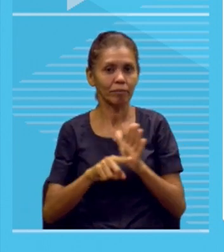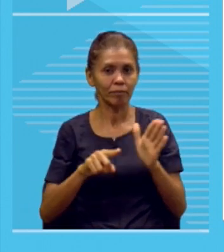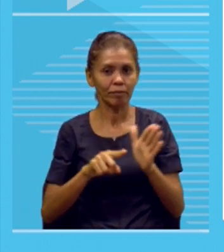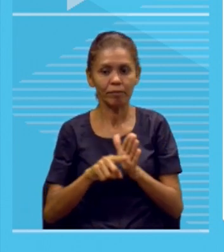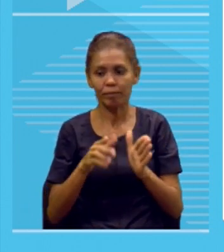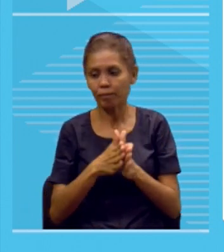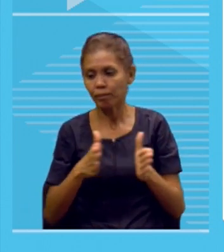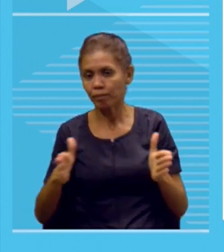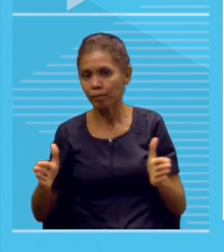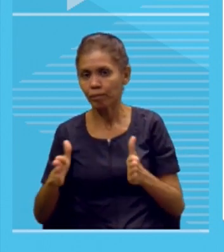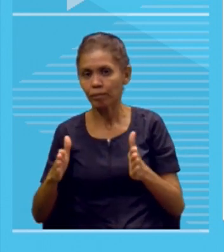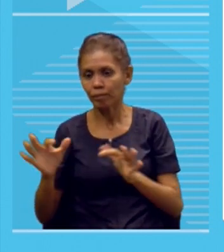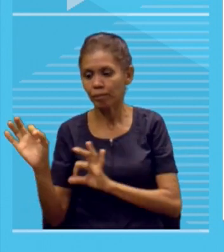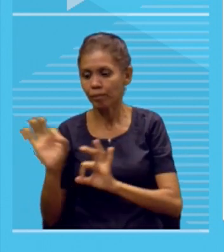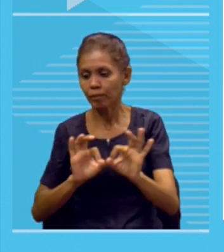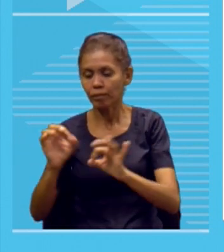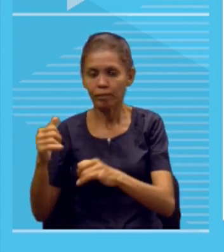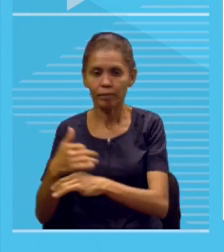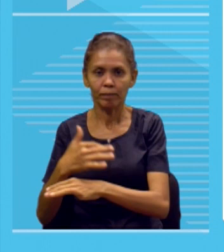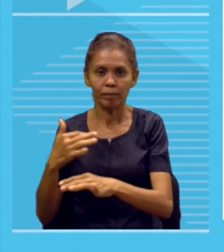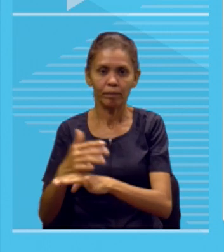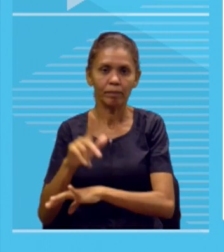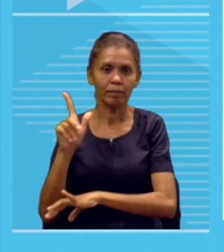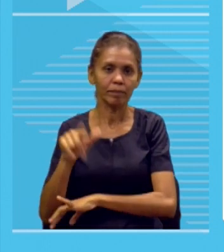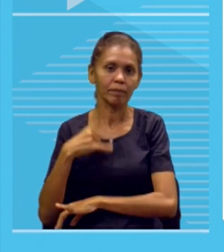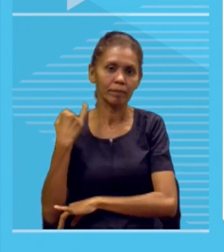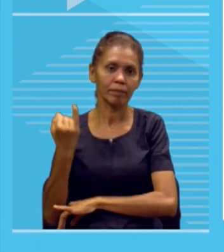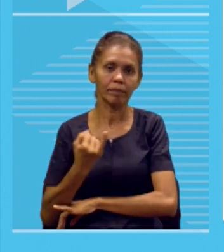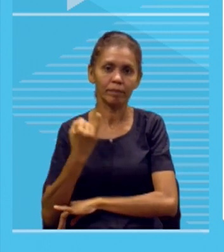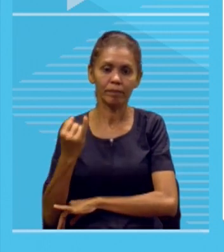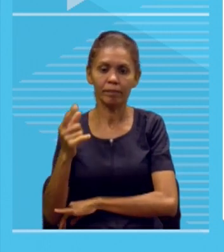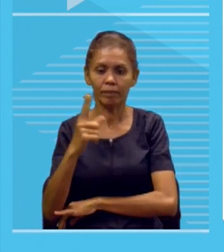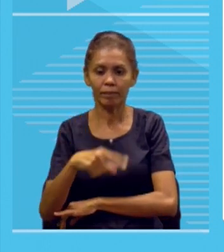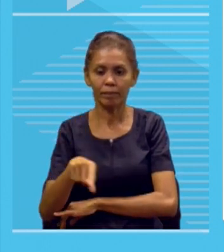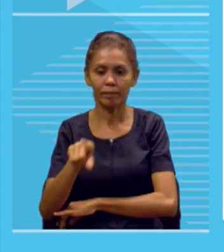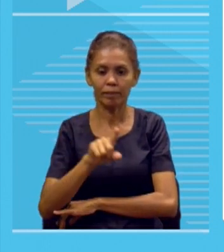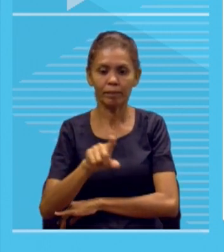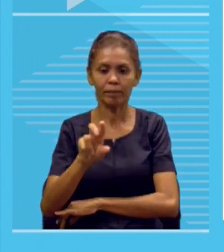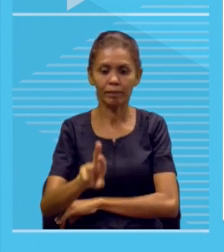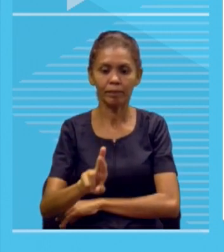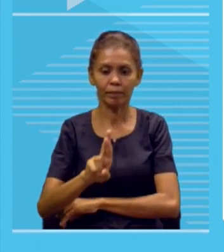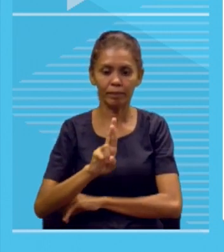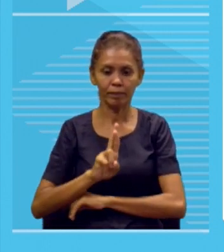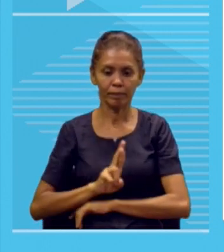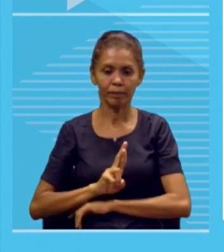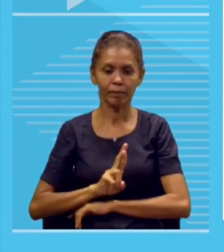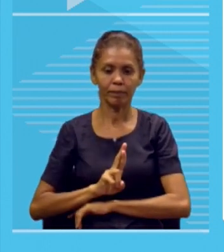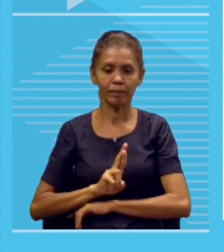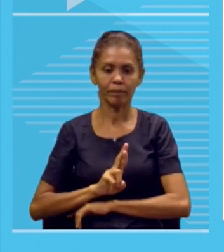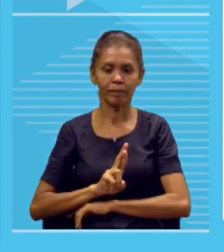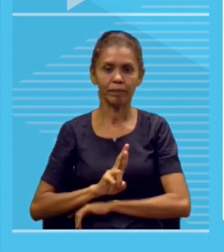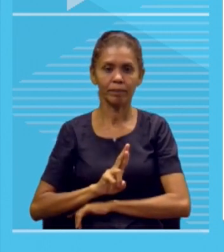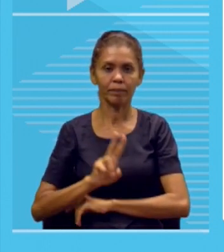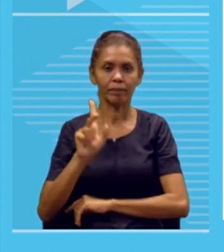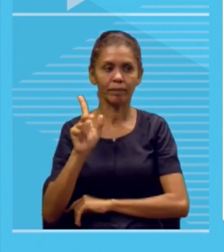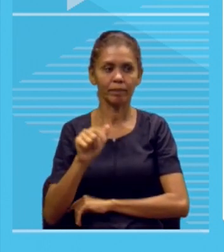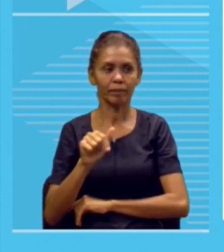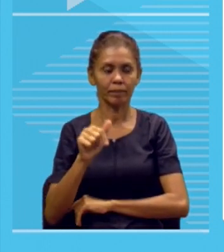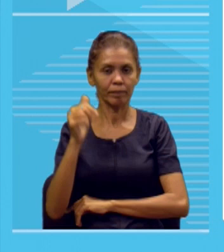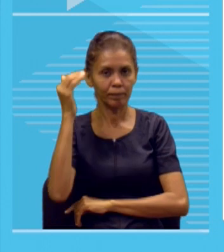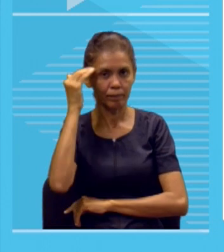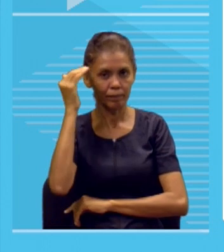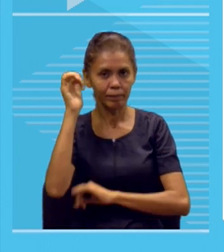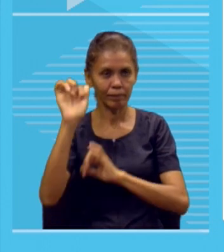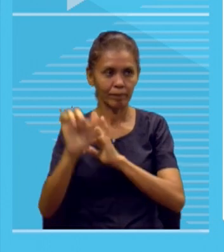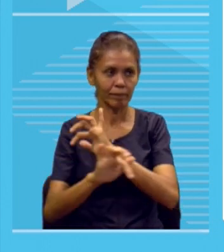de urbanização no Brasil. Então, seria muito interessante que vocês conseguissem responder, porque aí vocês vão ter uma noção se realmente